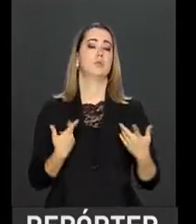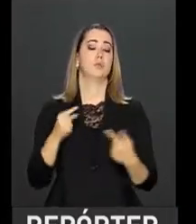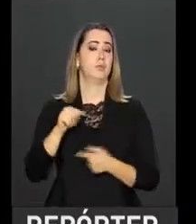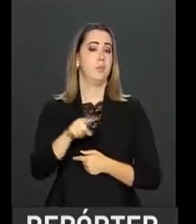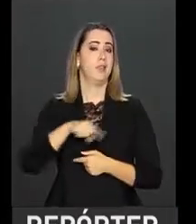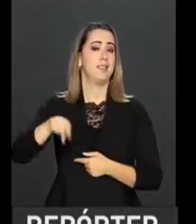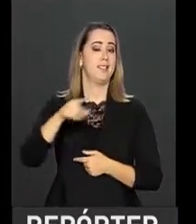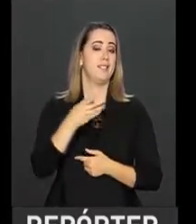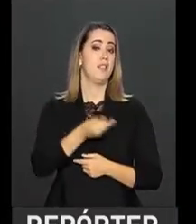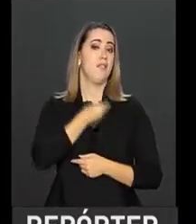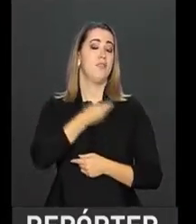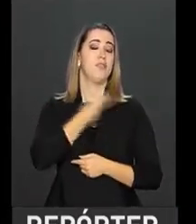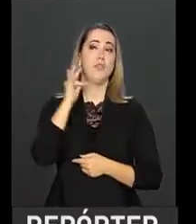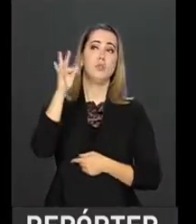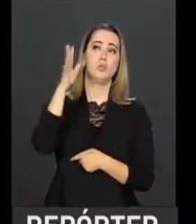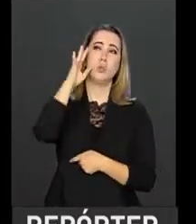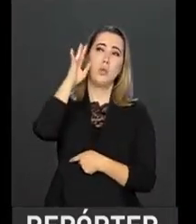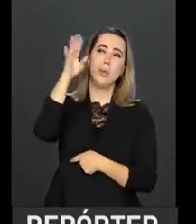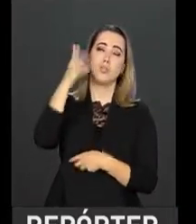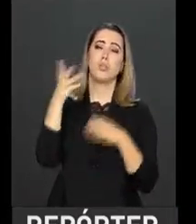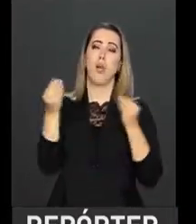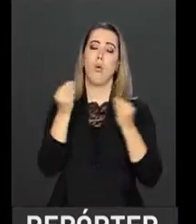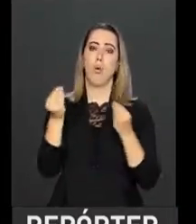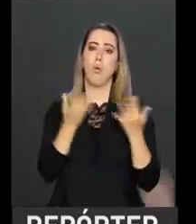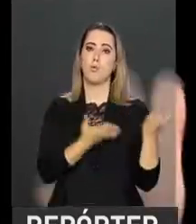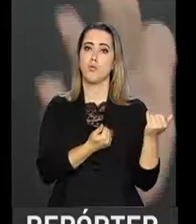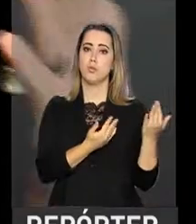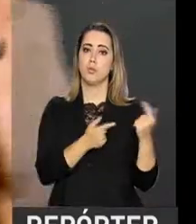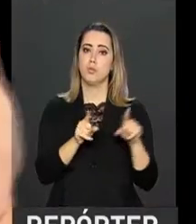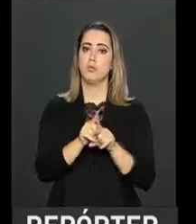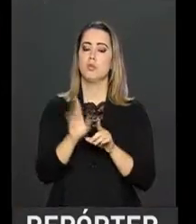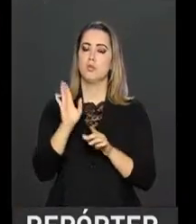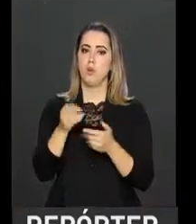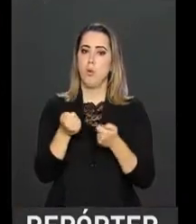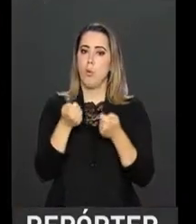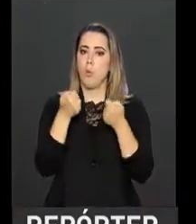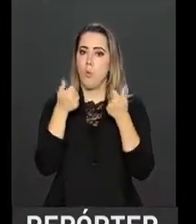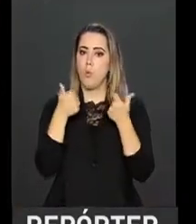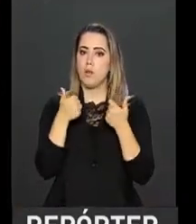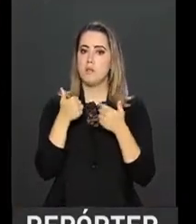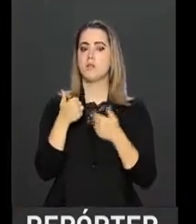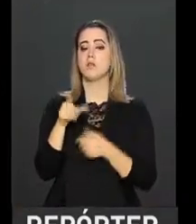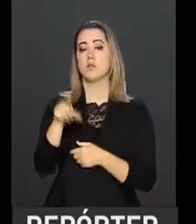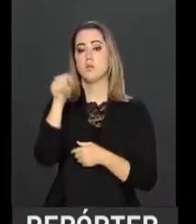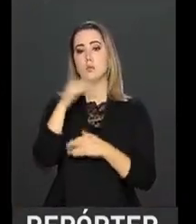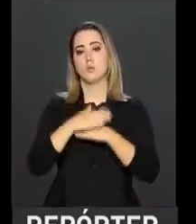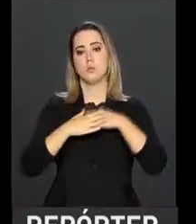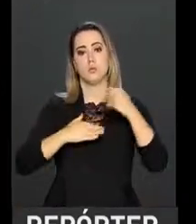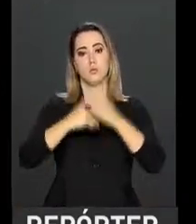nesses seus projetos de vida, enquanto adolescente, que daqui a pouco vai estar escolhendo uma profissão